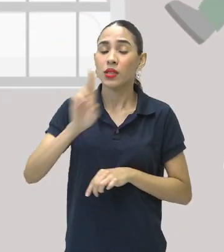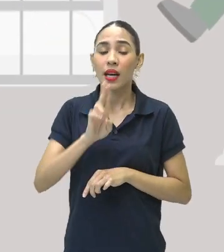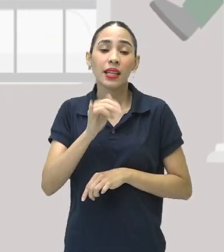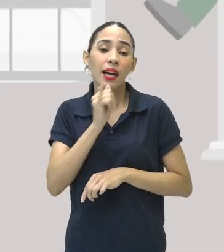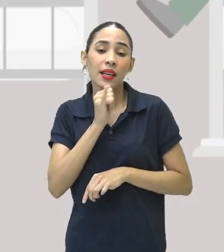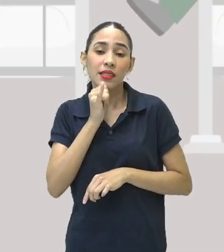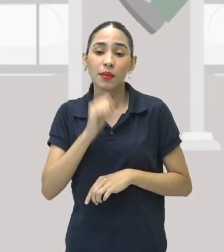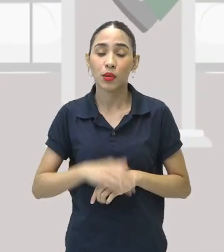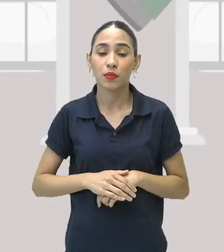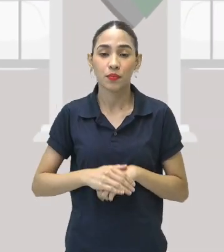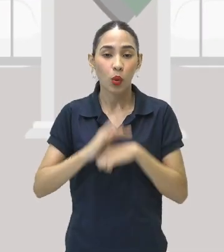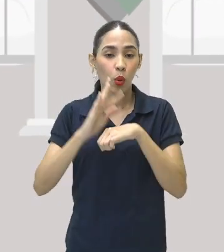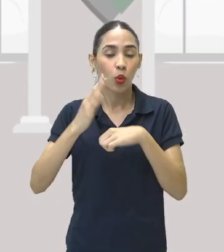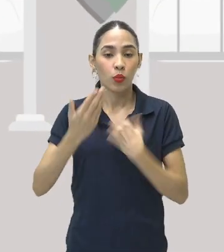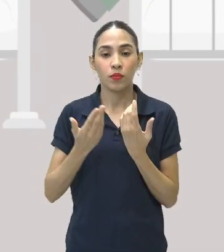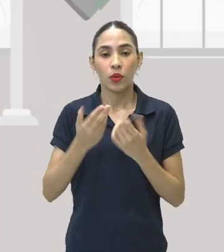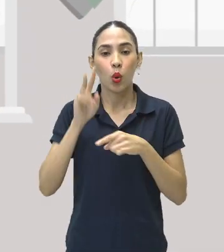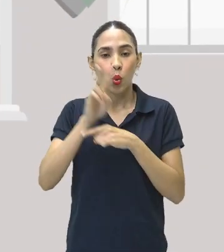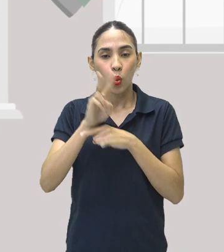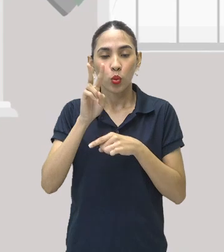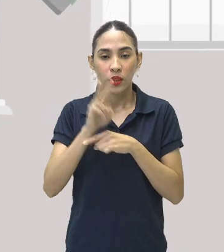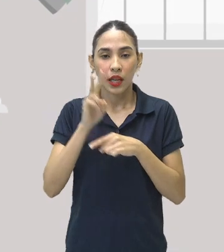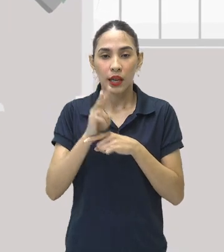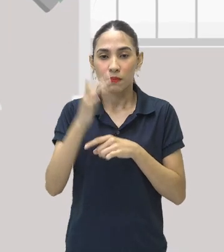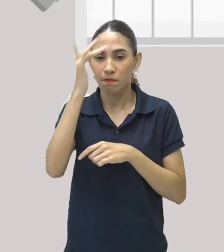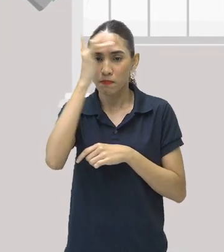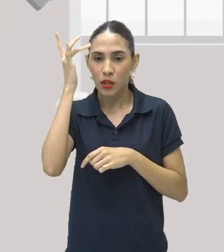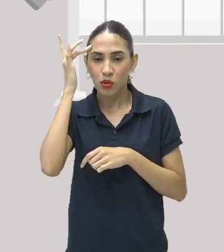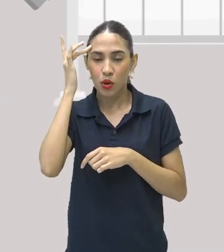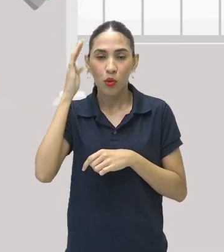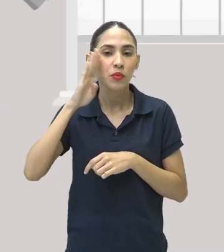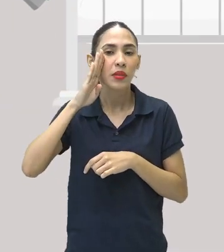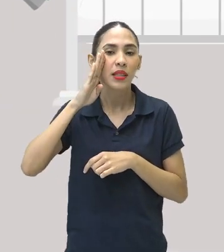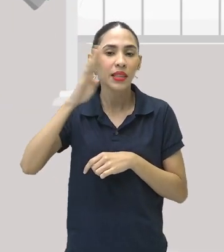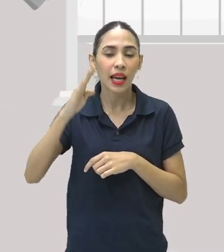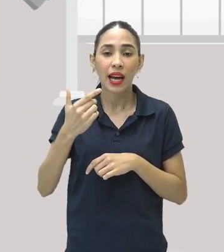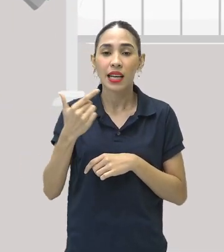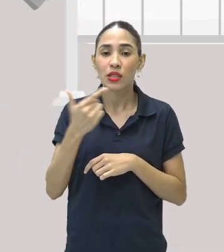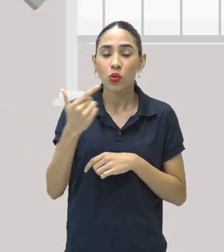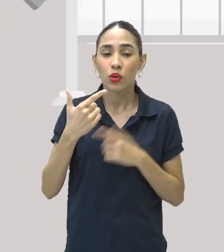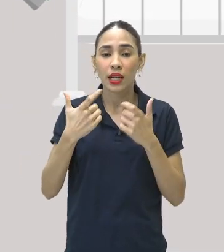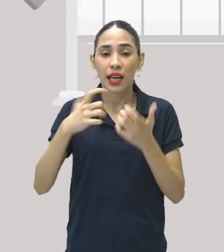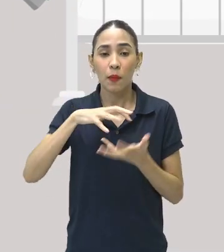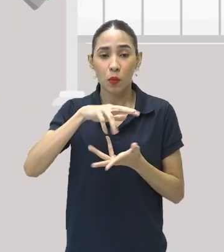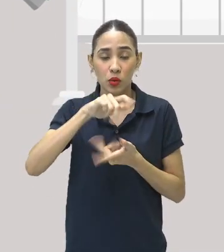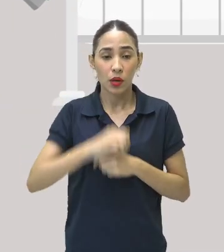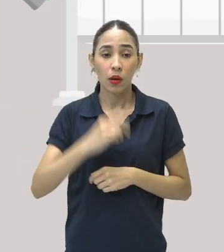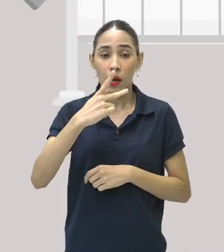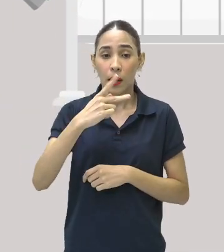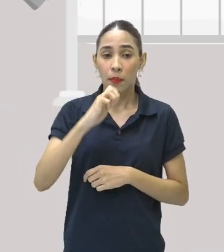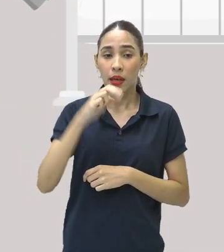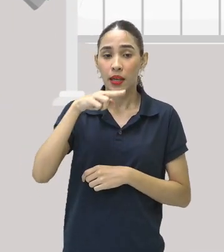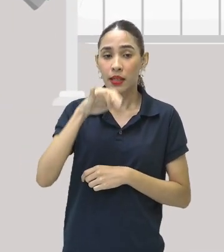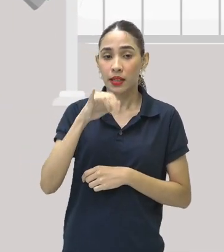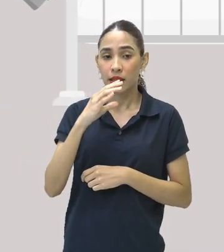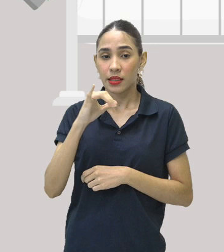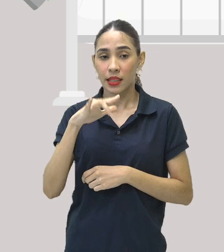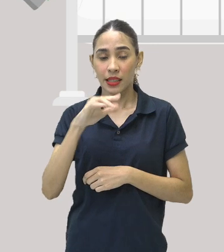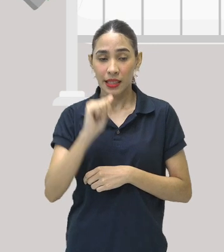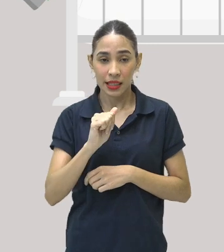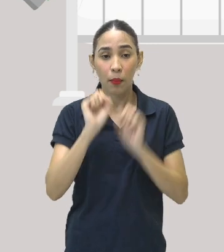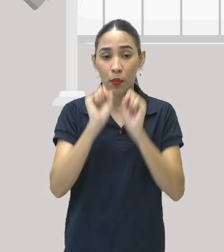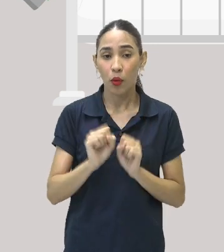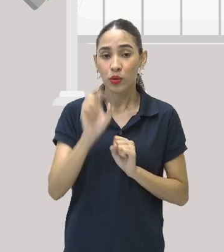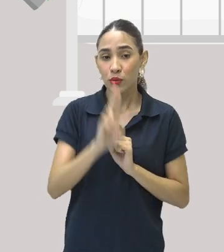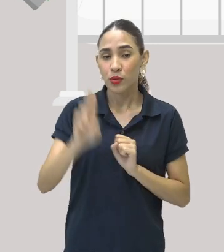exemplo, para tratar soldados feridos na Segunda Guerra Mundial. A penicilina pode ser utilizada no tratamento